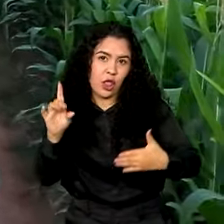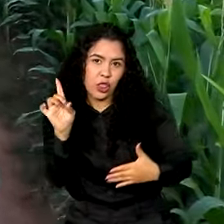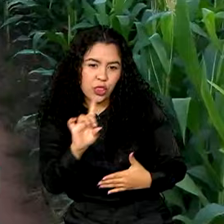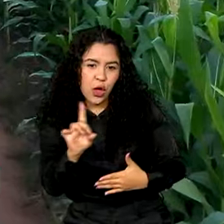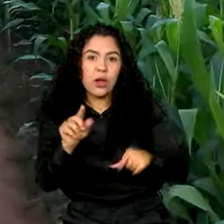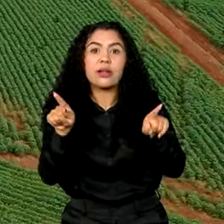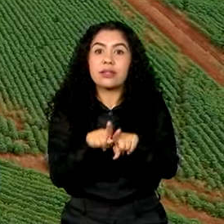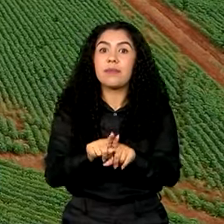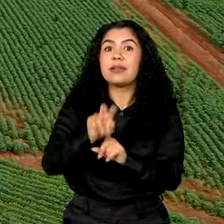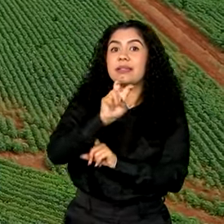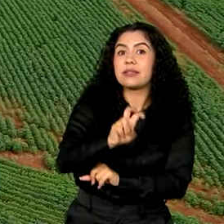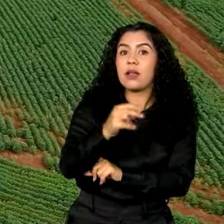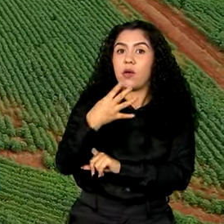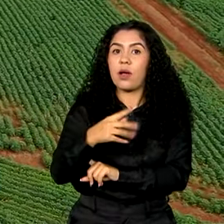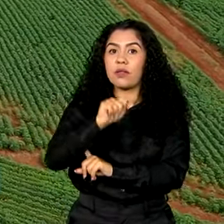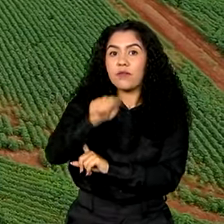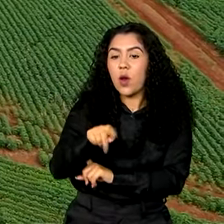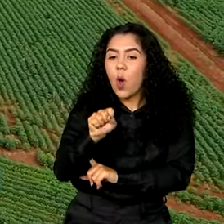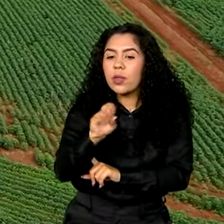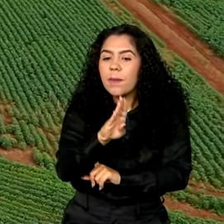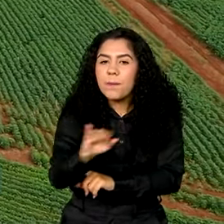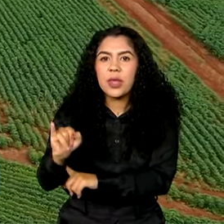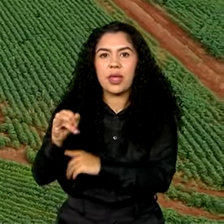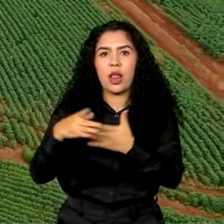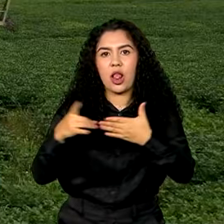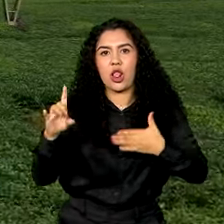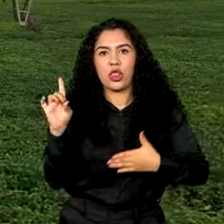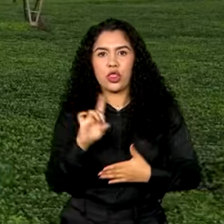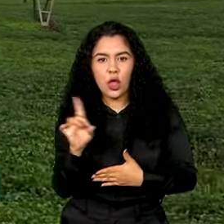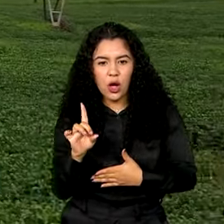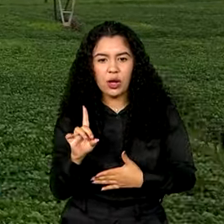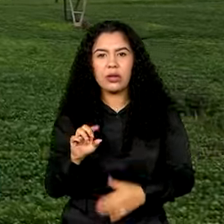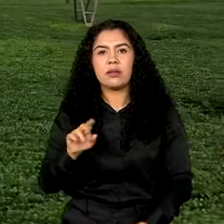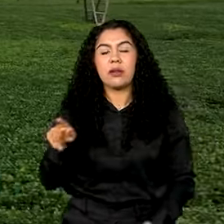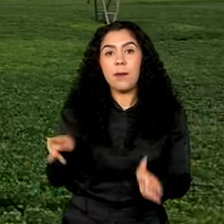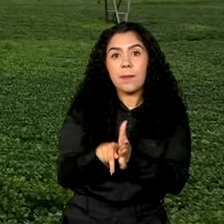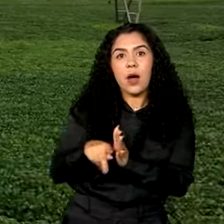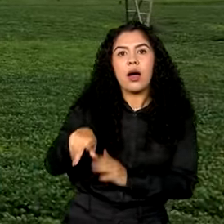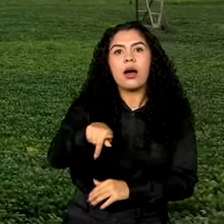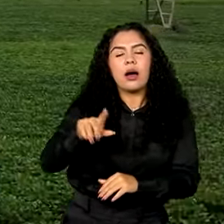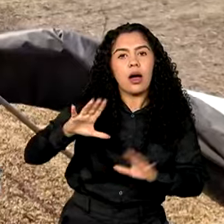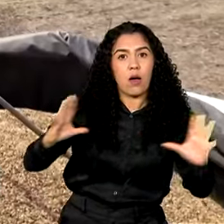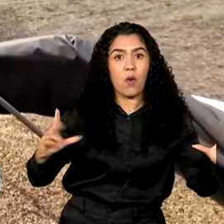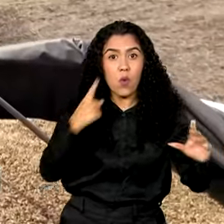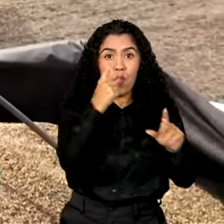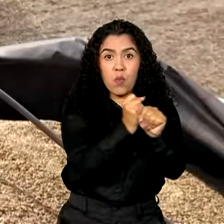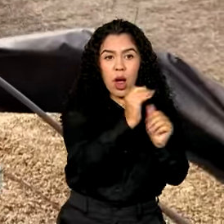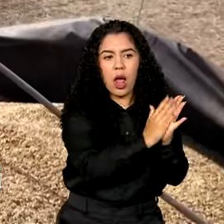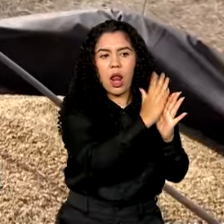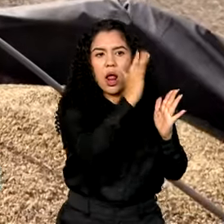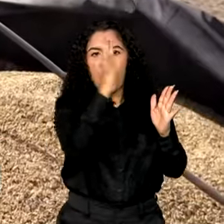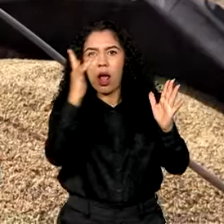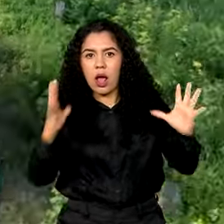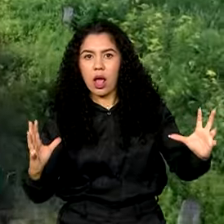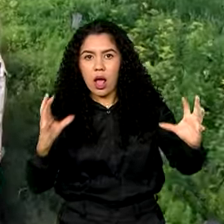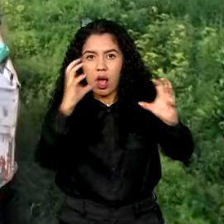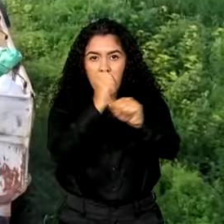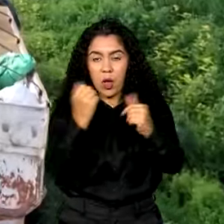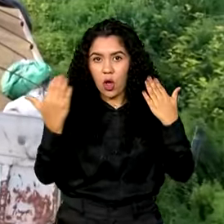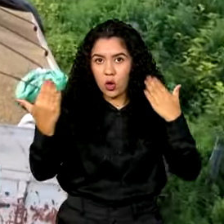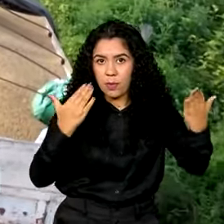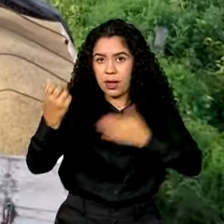54,08 Bilhões de Dólares de superavit no acumulado do ano comparando com